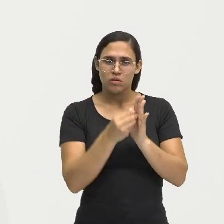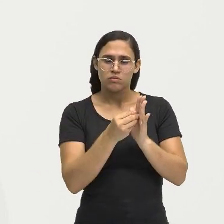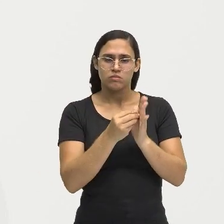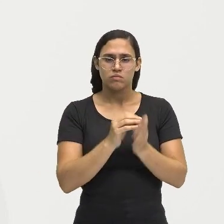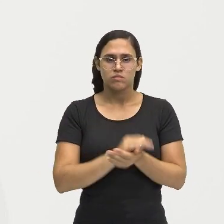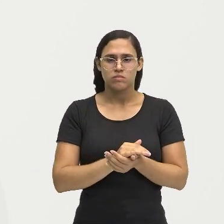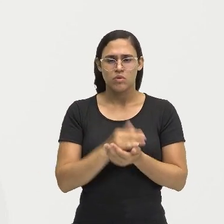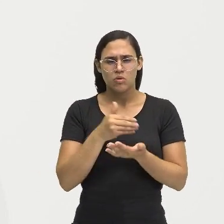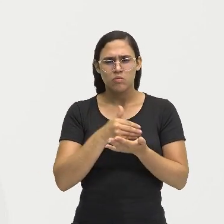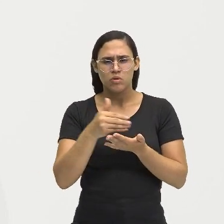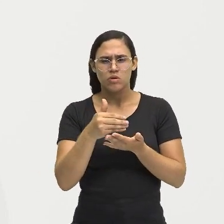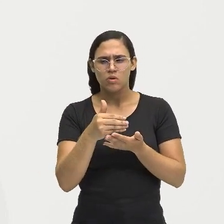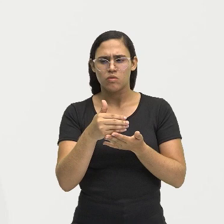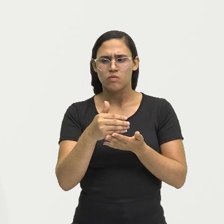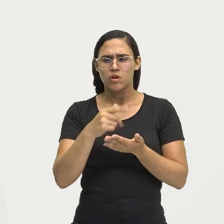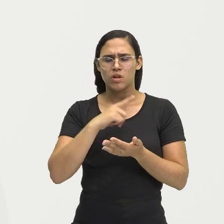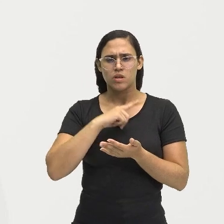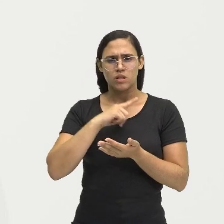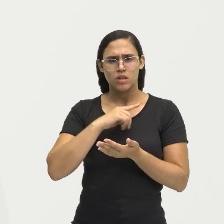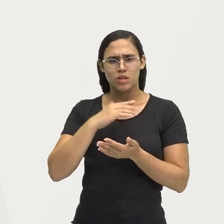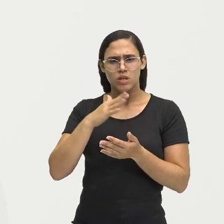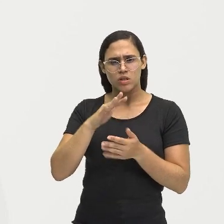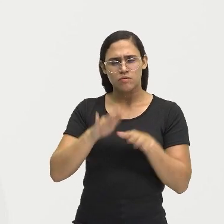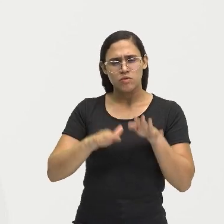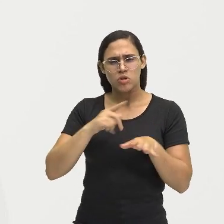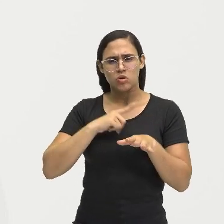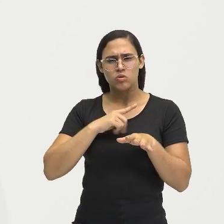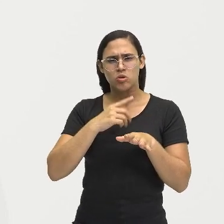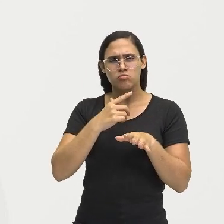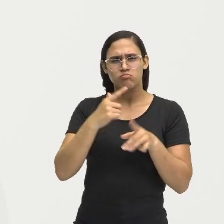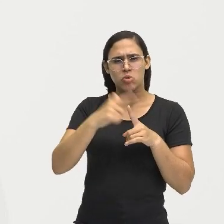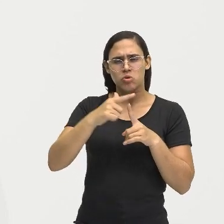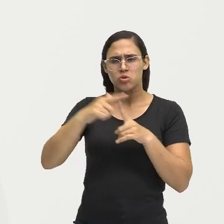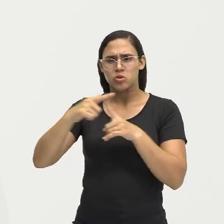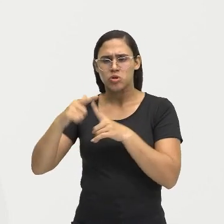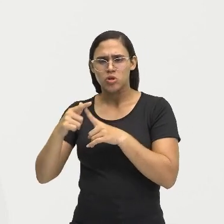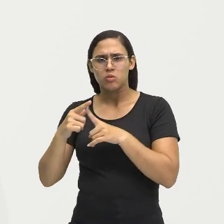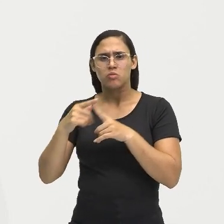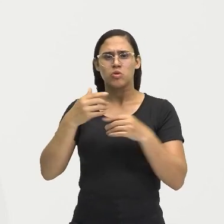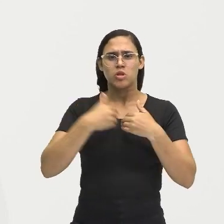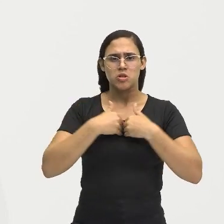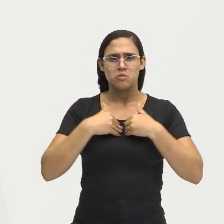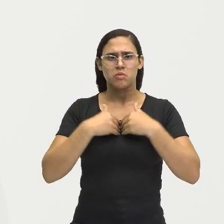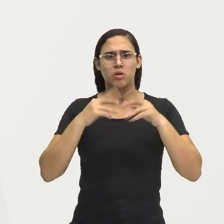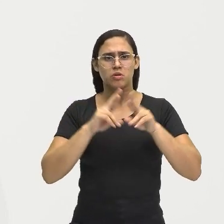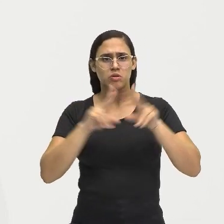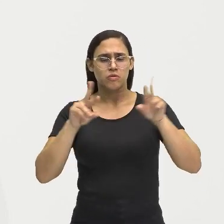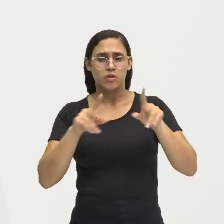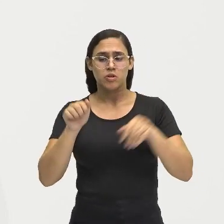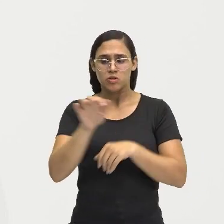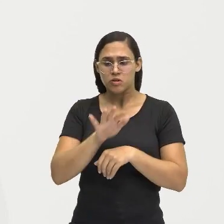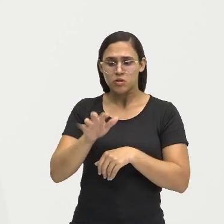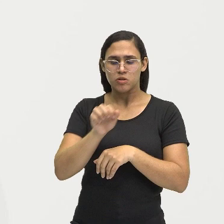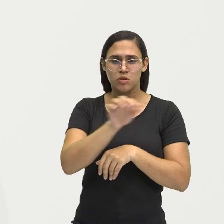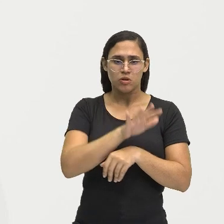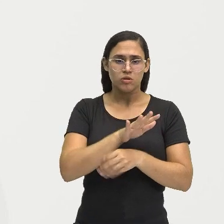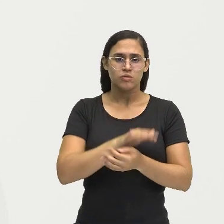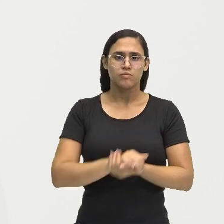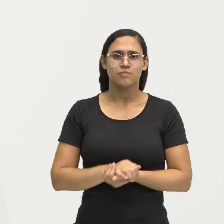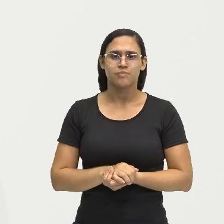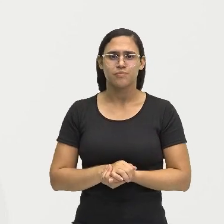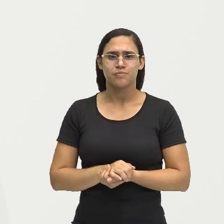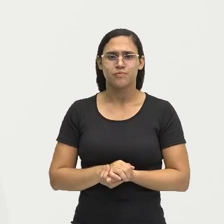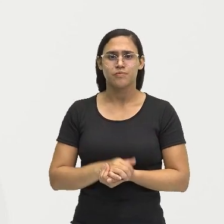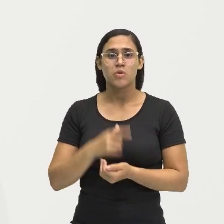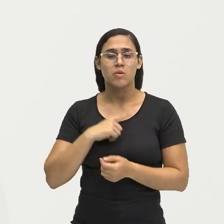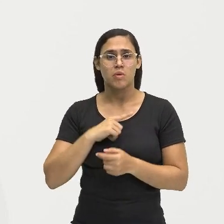disso aqui a gente vai encontrar tipos de vegetação e também animais diferentes nesse local, tá? Então,